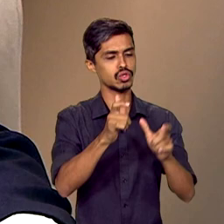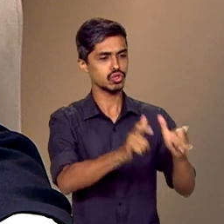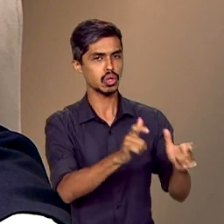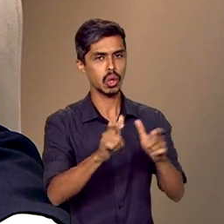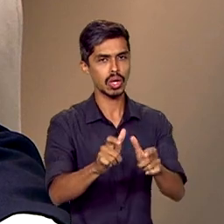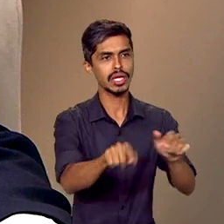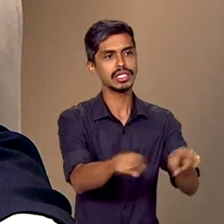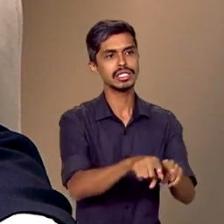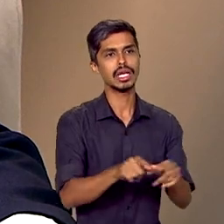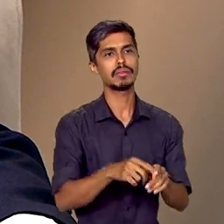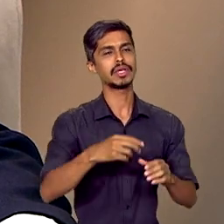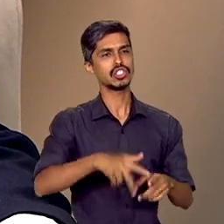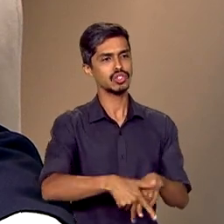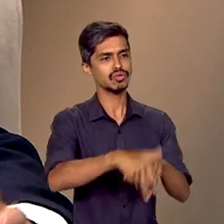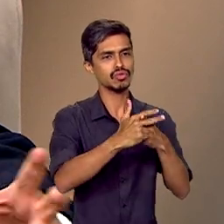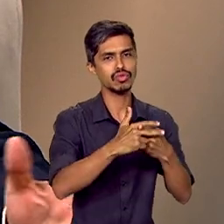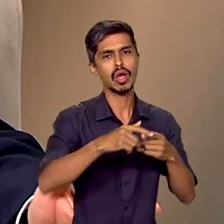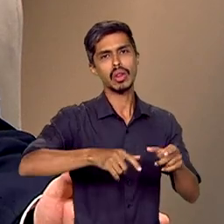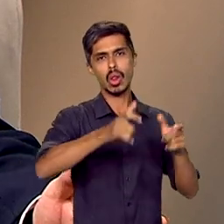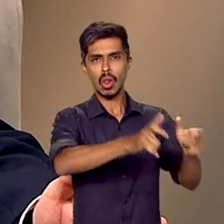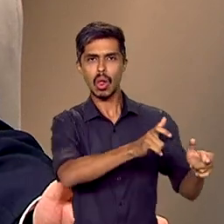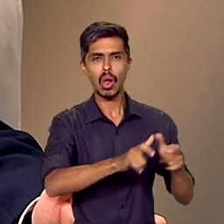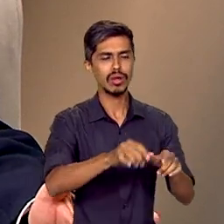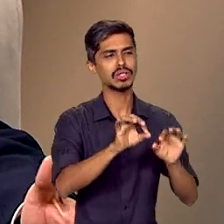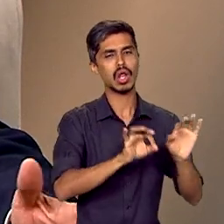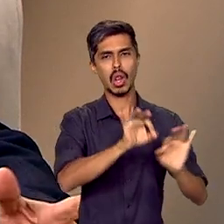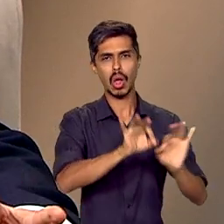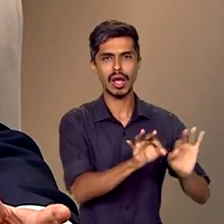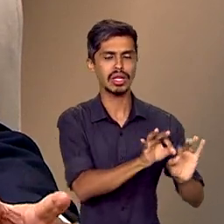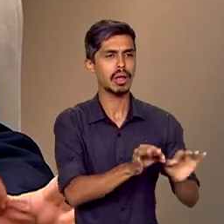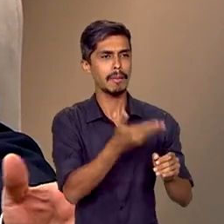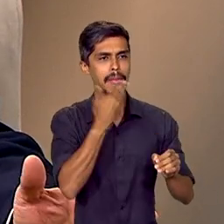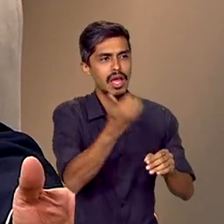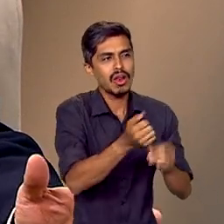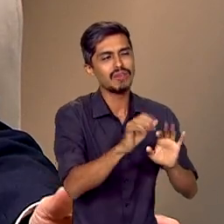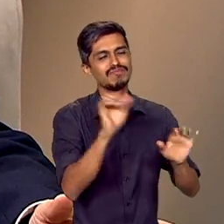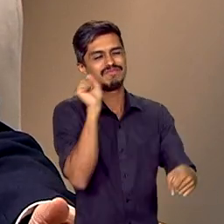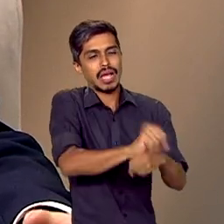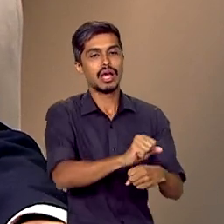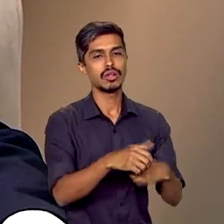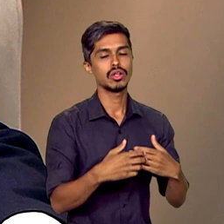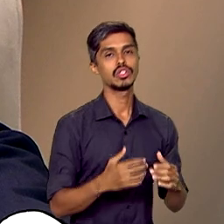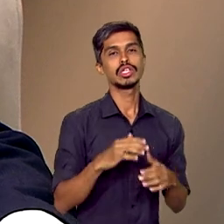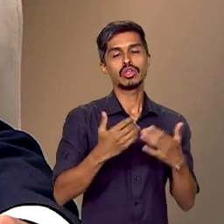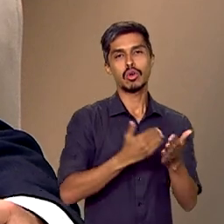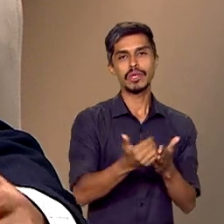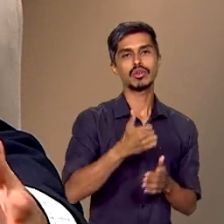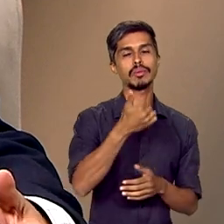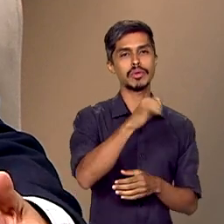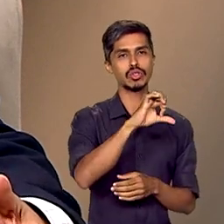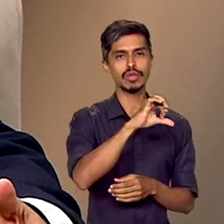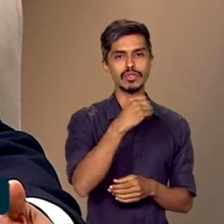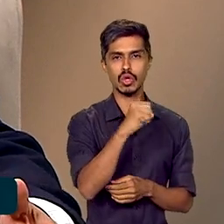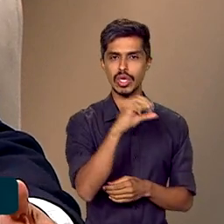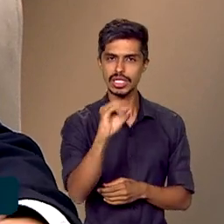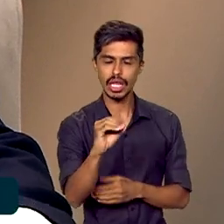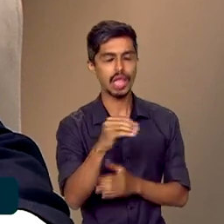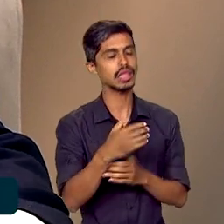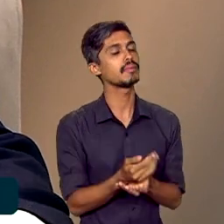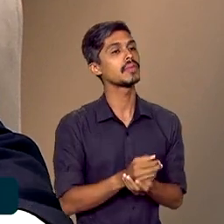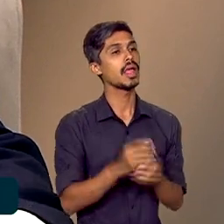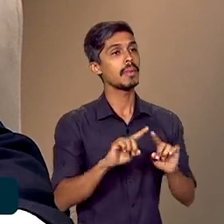de reforma agrária no país. Uma política que iniciou na década de 80, hoje o